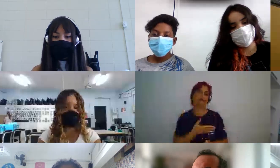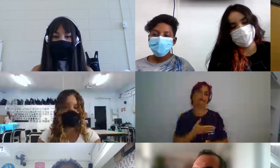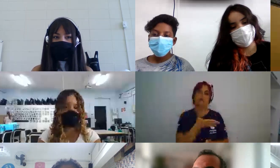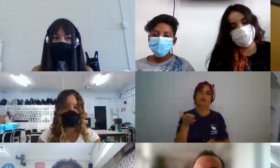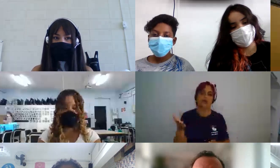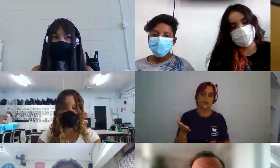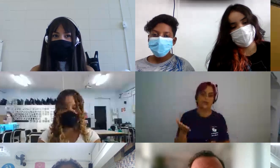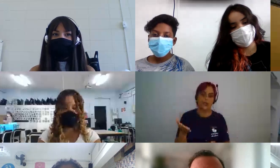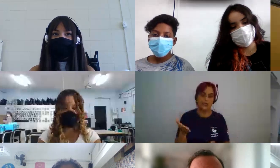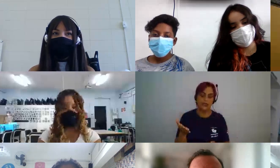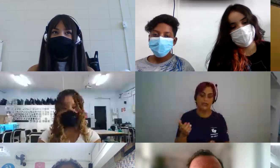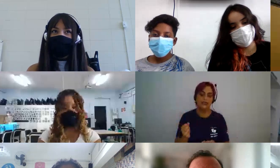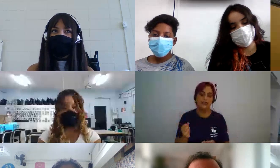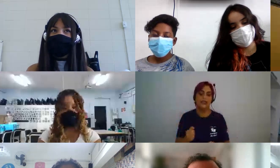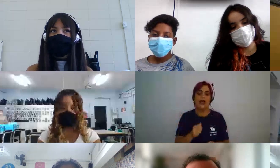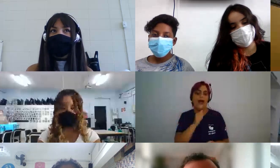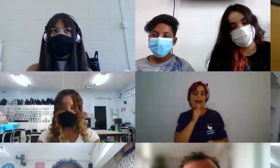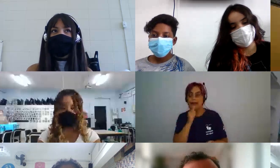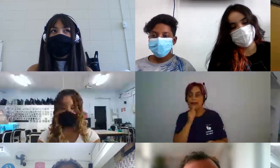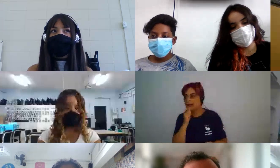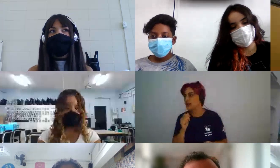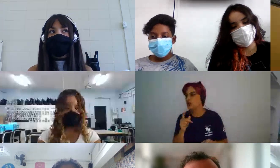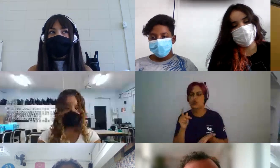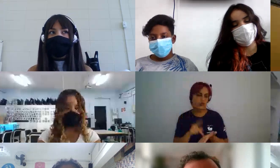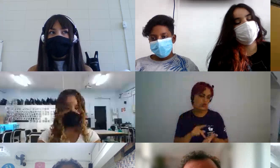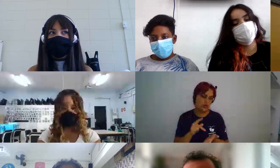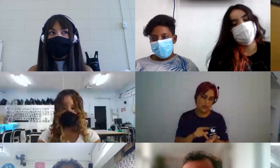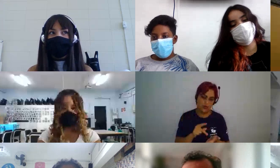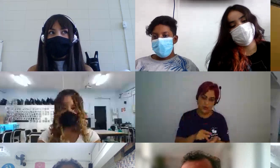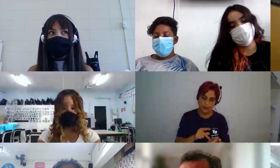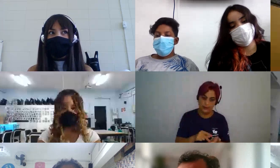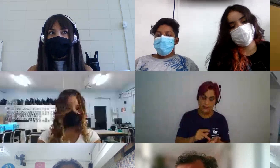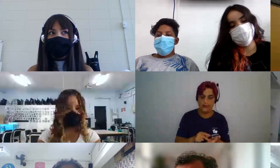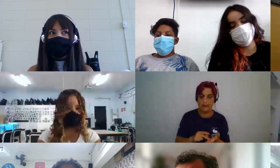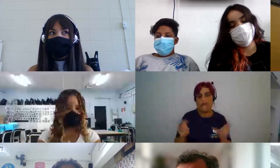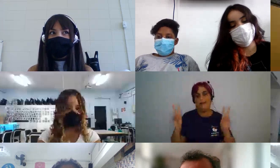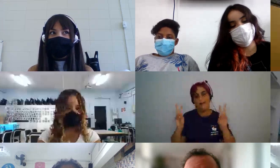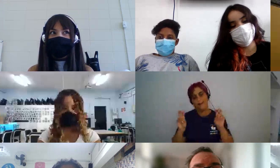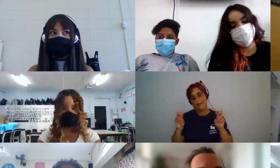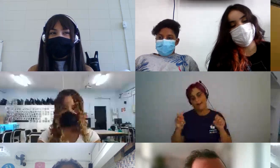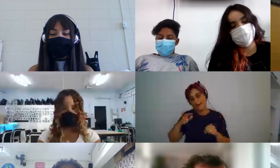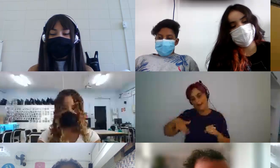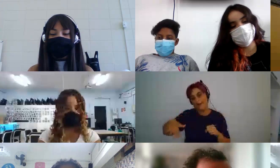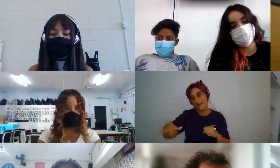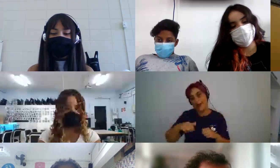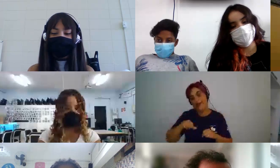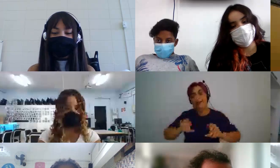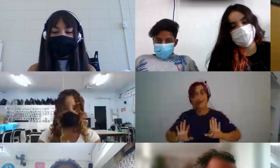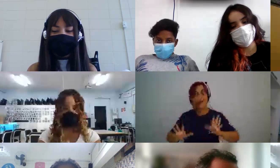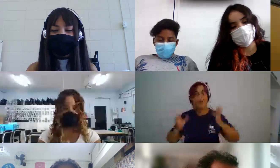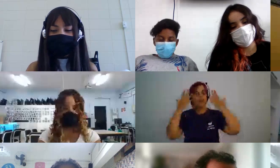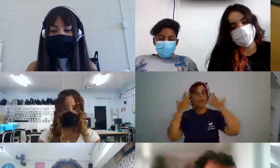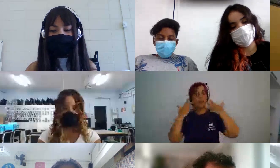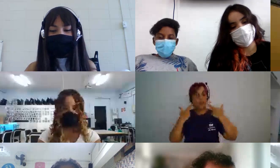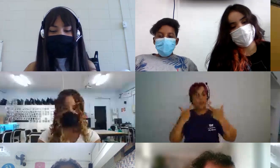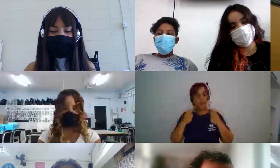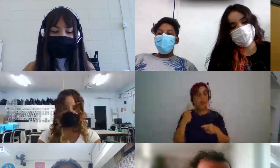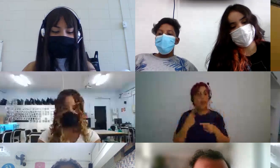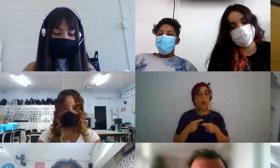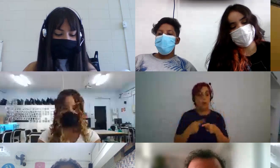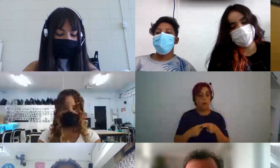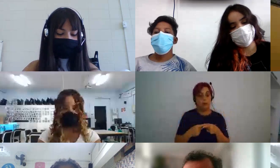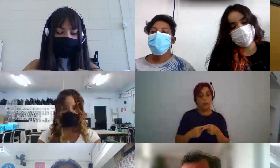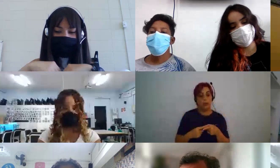não estejam de verdade envolvidos com isso, mas é natural e será natural que uma hora ou